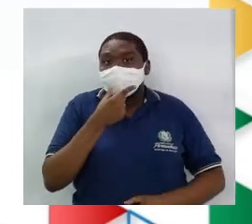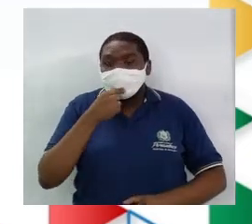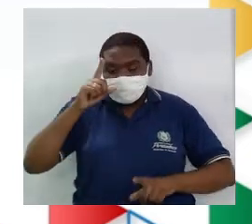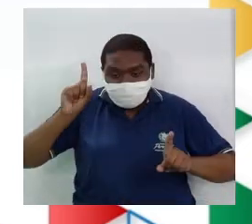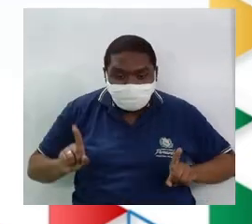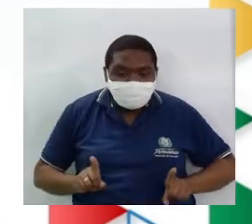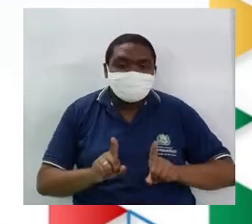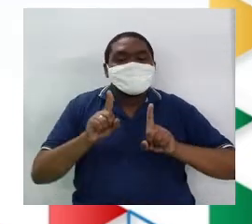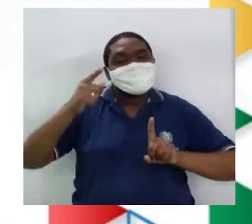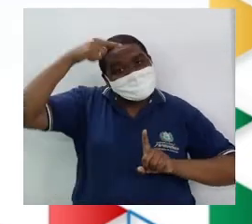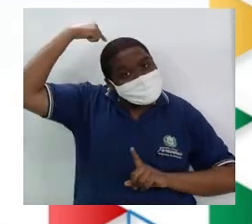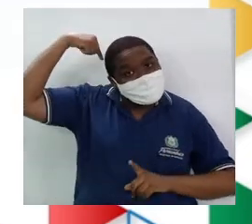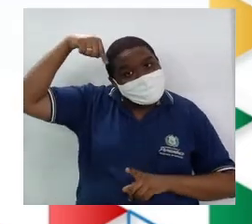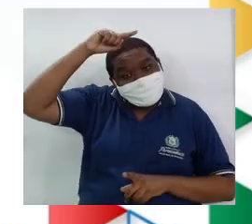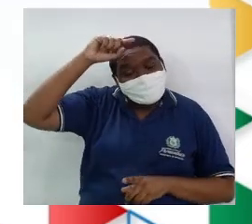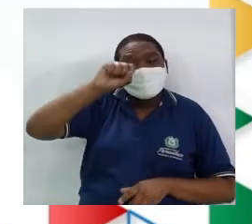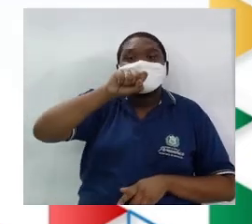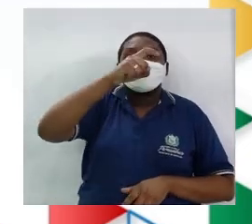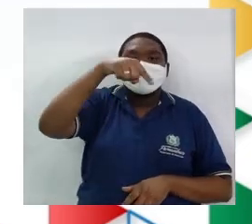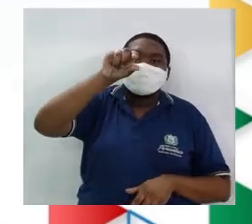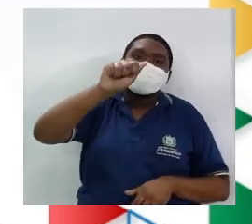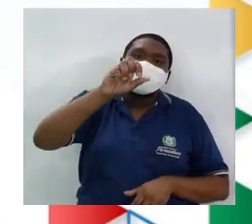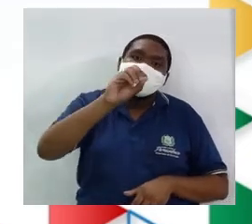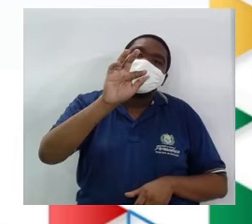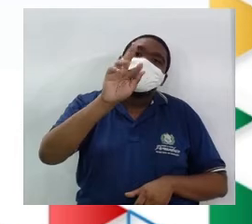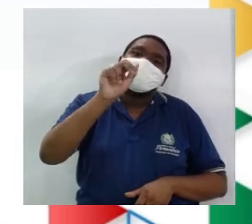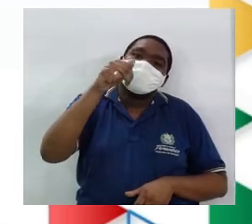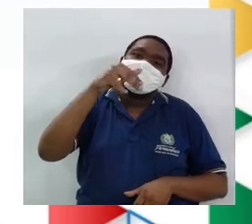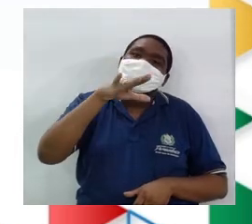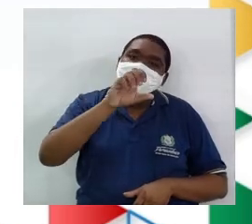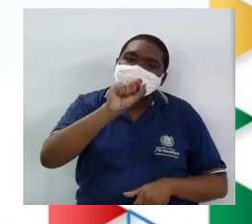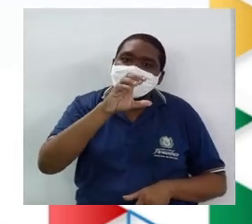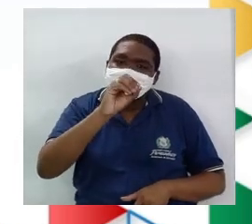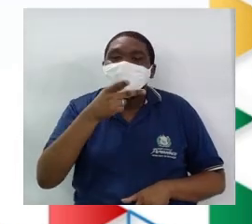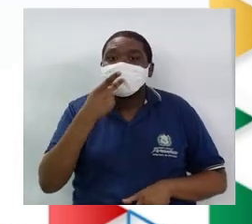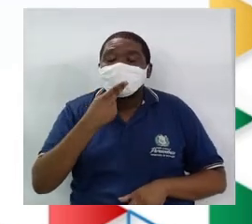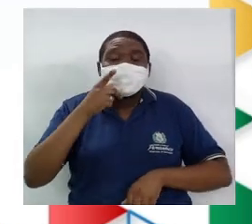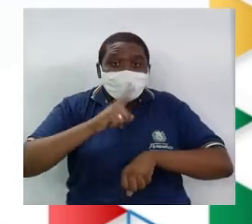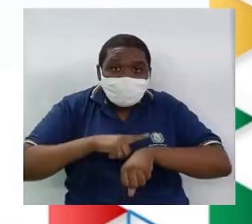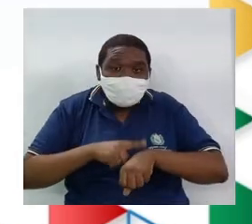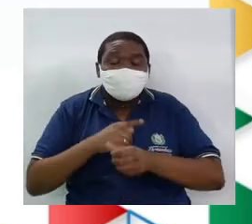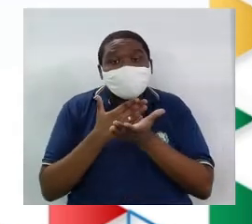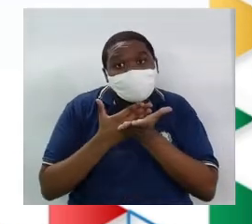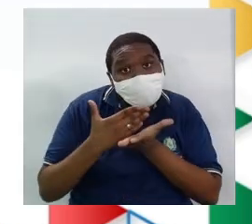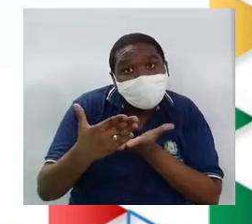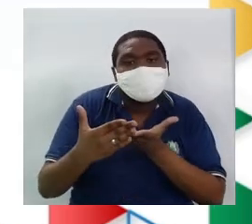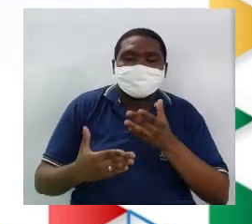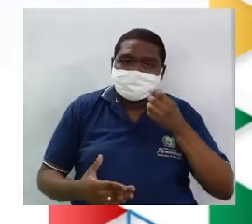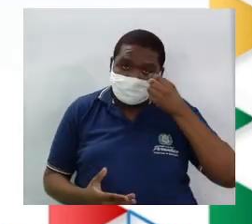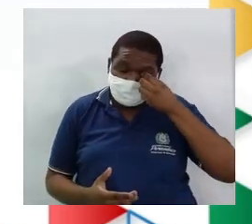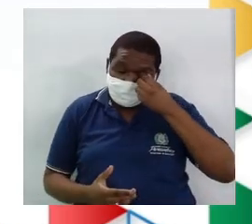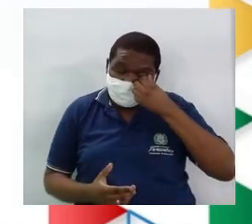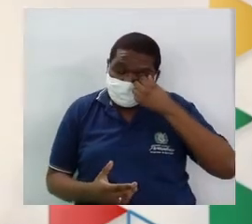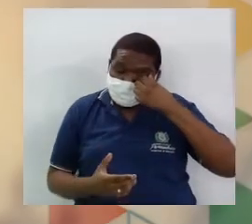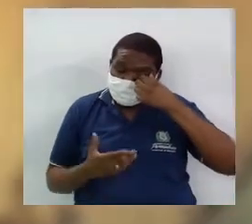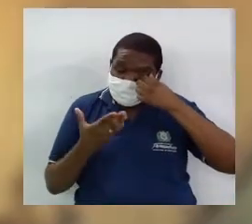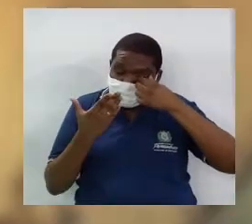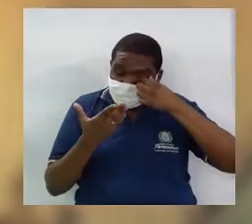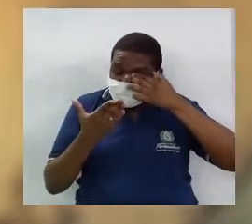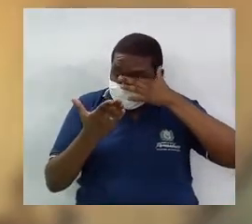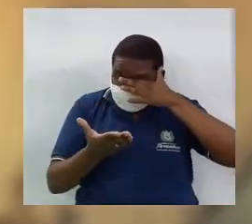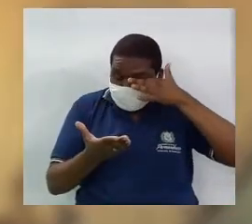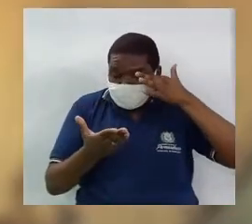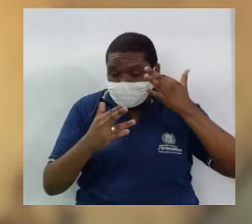lado o tempo todo e ele disse que é hora de começar. Vejam só, isso aí é um pouco do